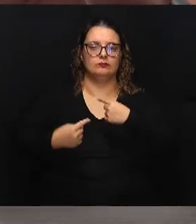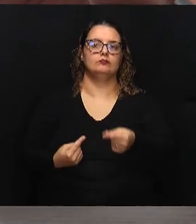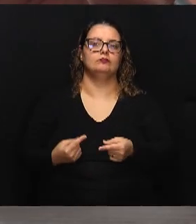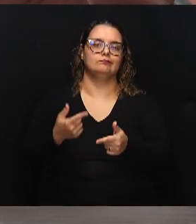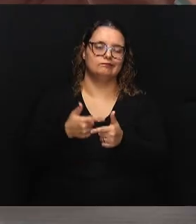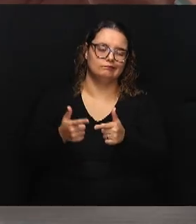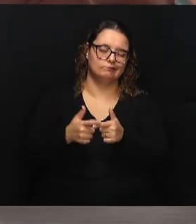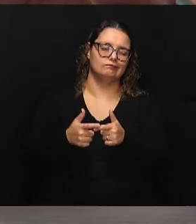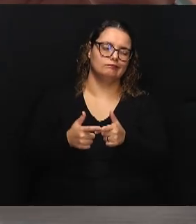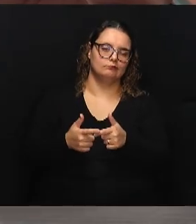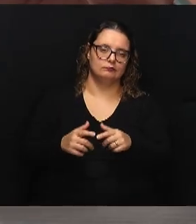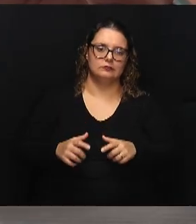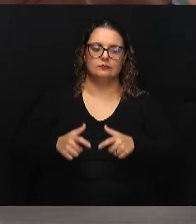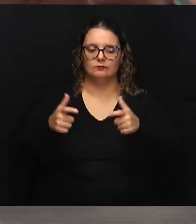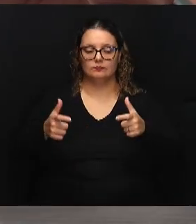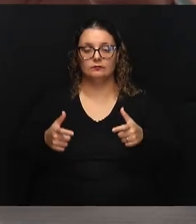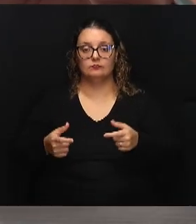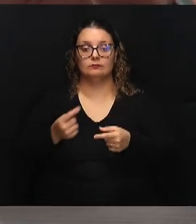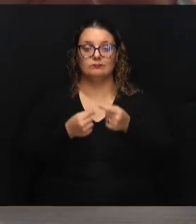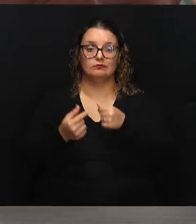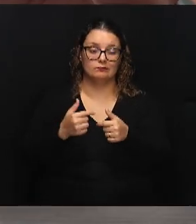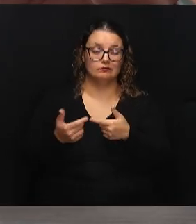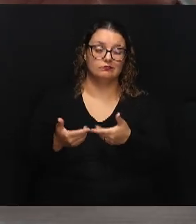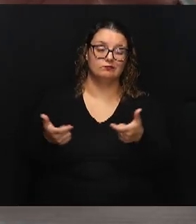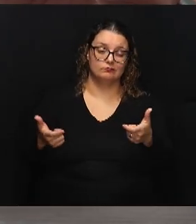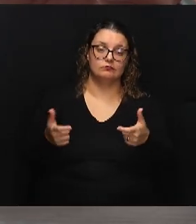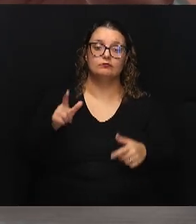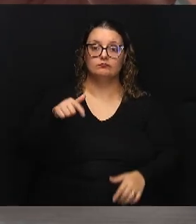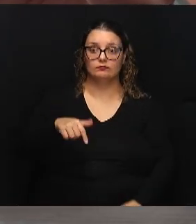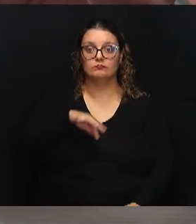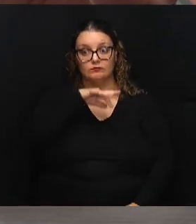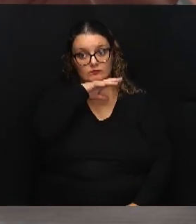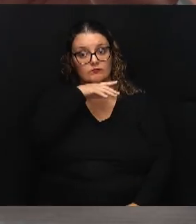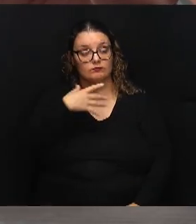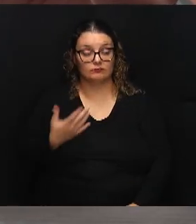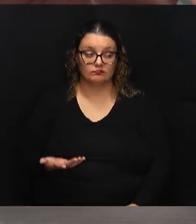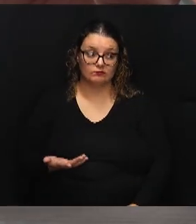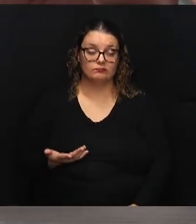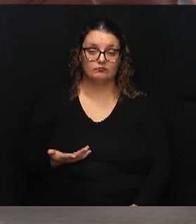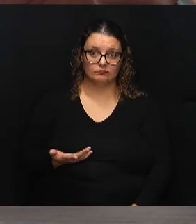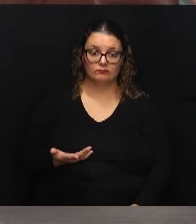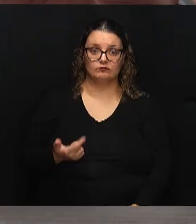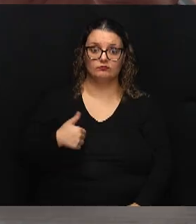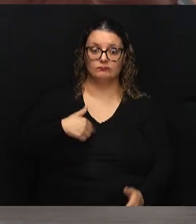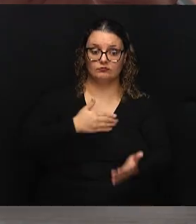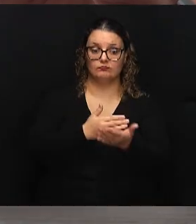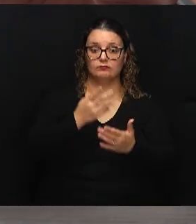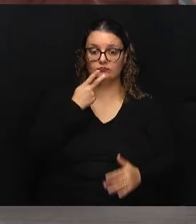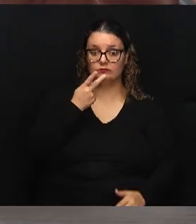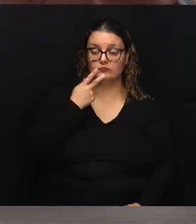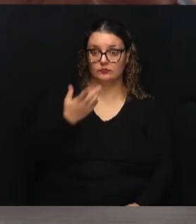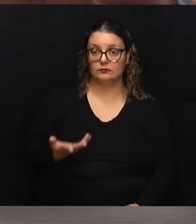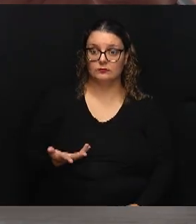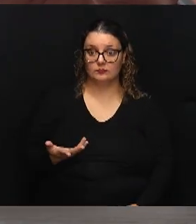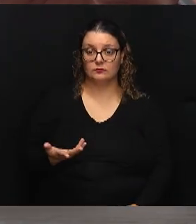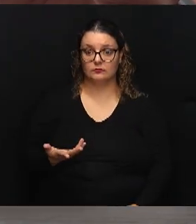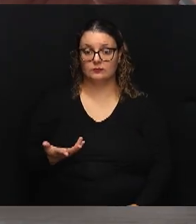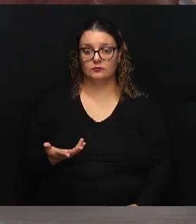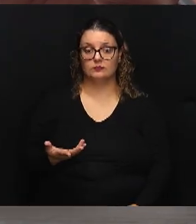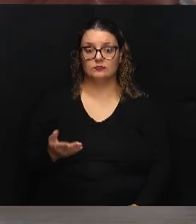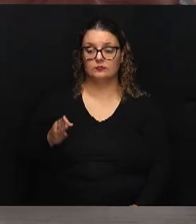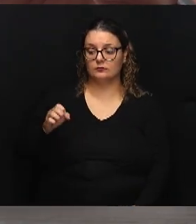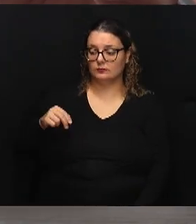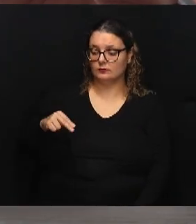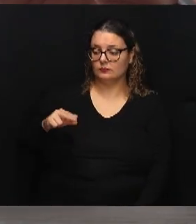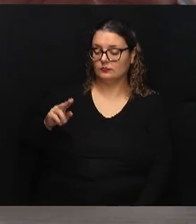neve. A bola de neve financeira, em geral, ela é muito ruim, né? Eu comecei falando aqui, né, da